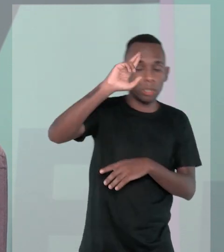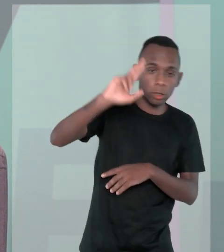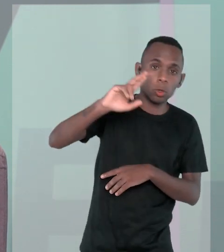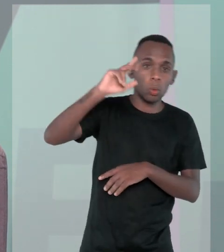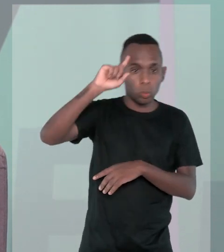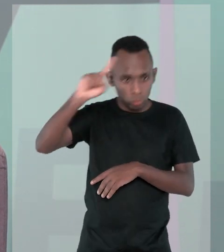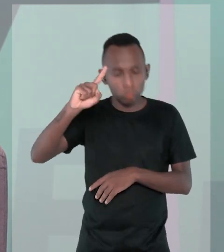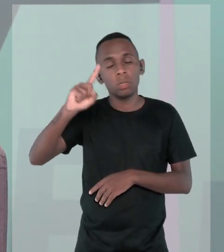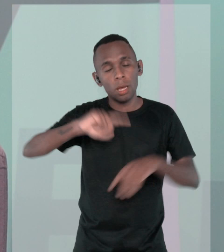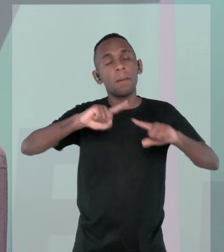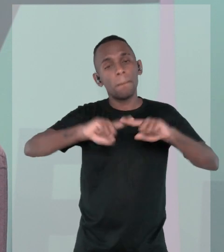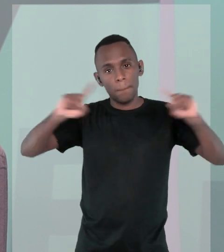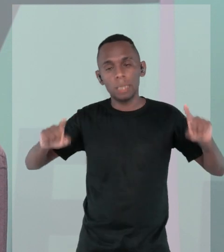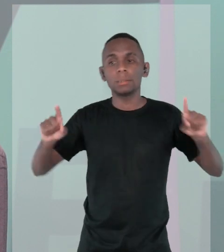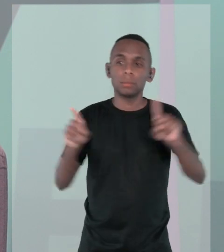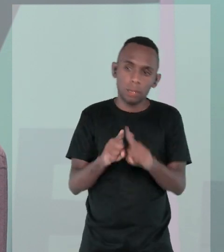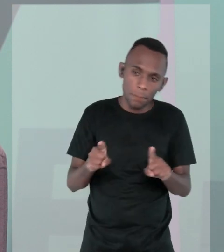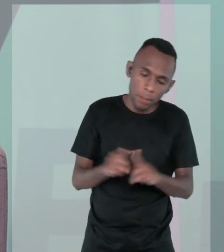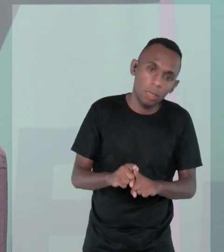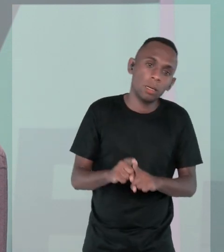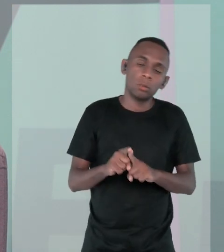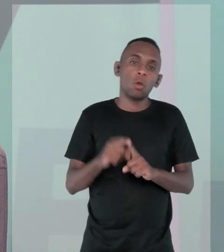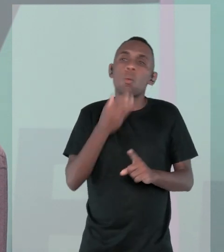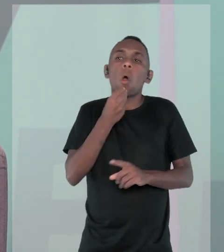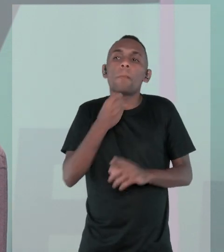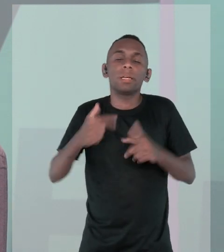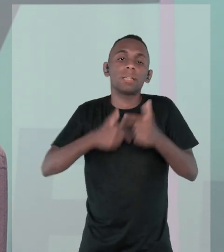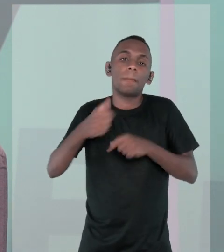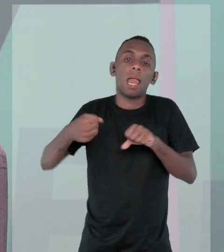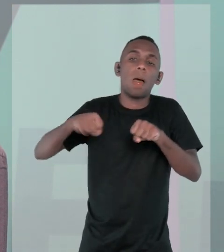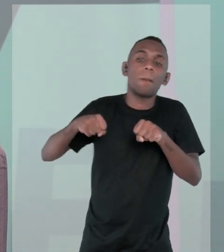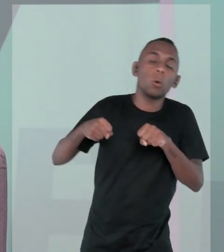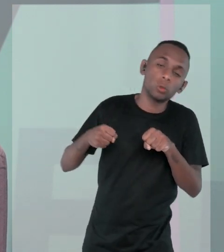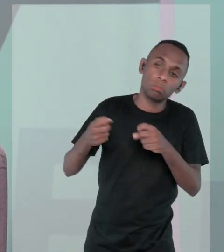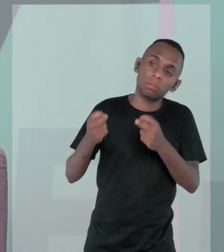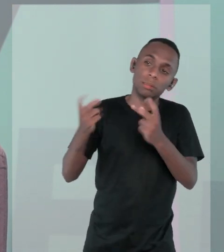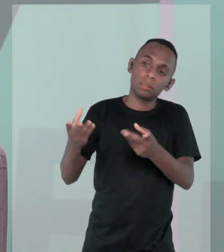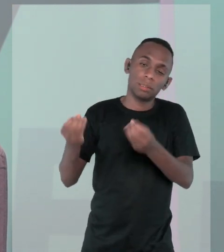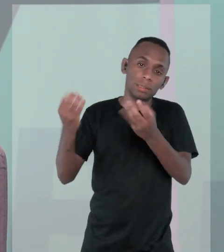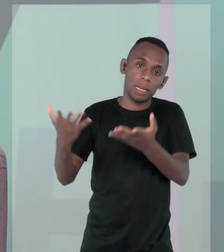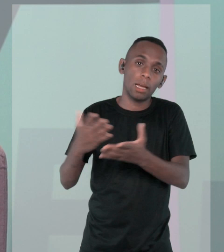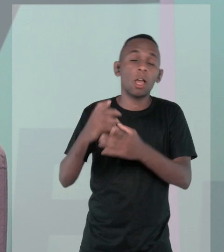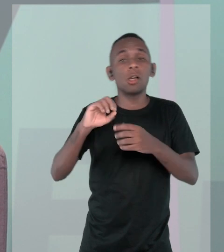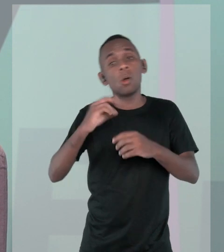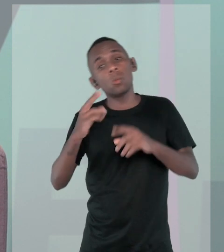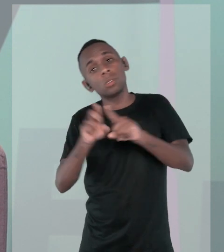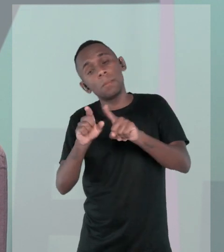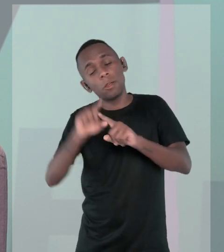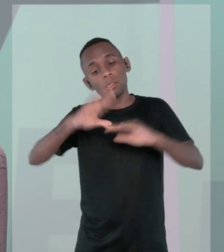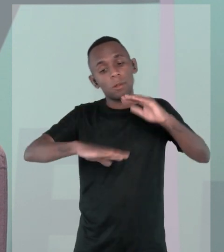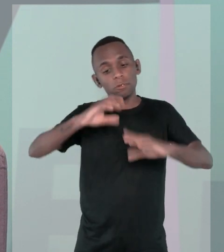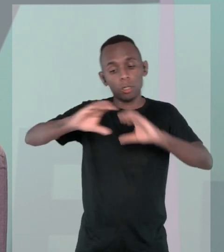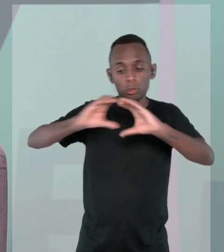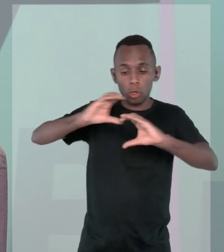diretor, mas também de um office boy. E principalmente dos profissionais de comunicação.